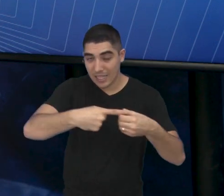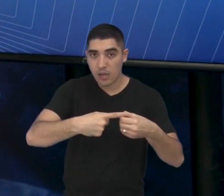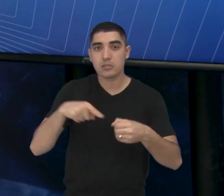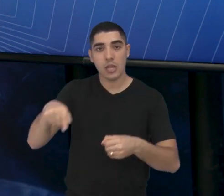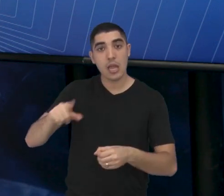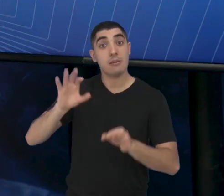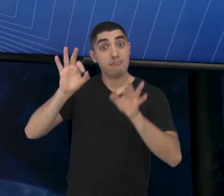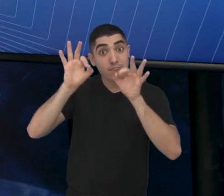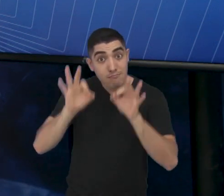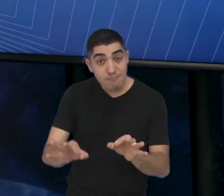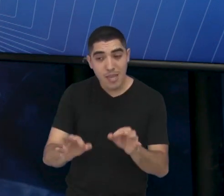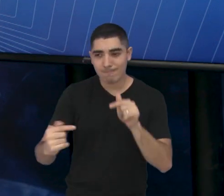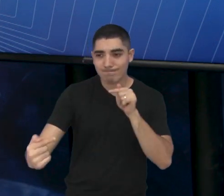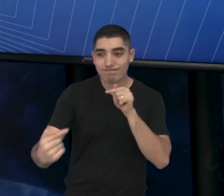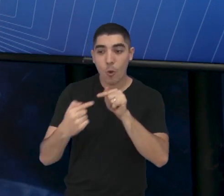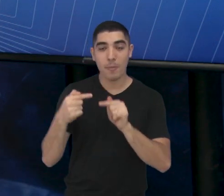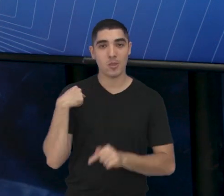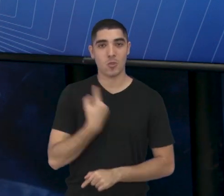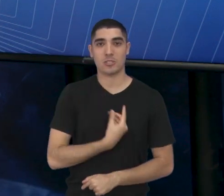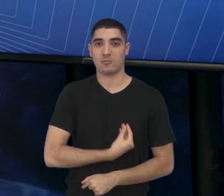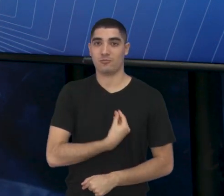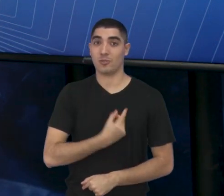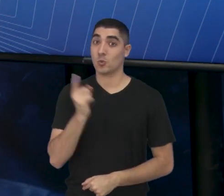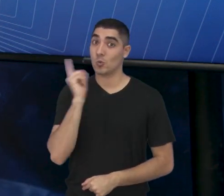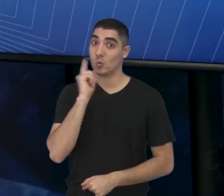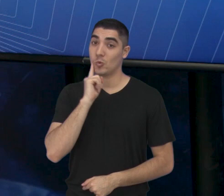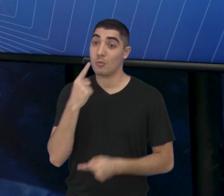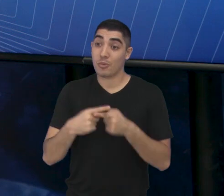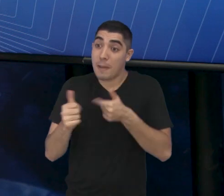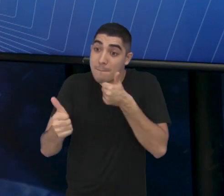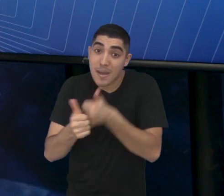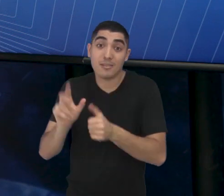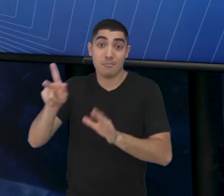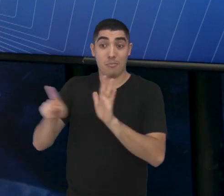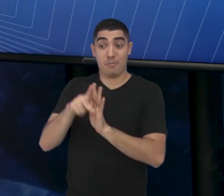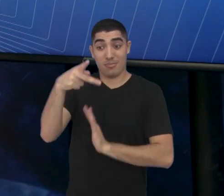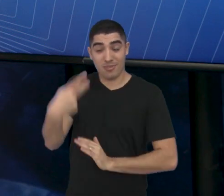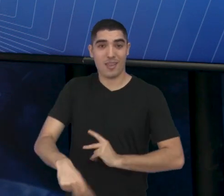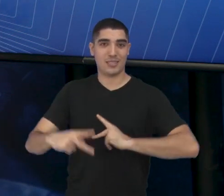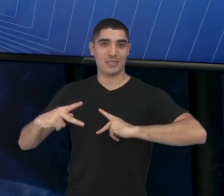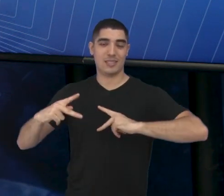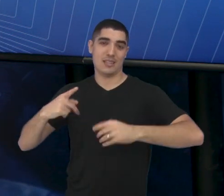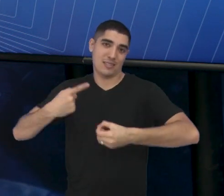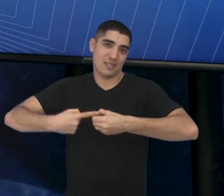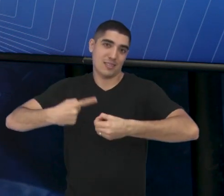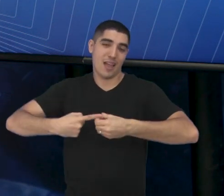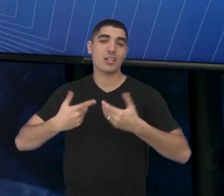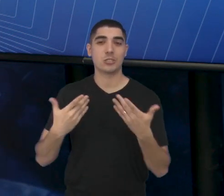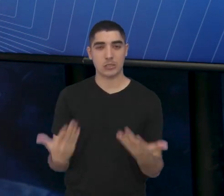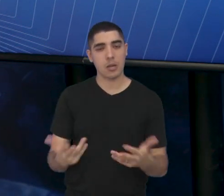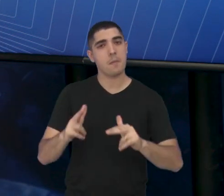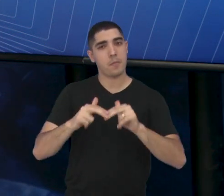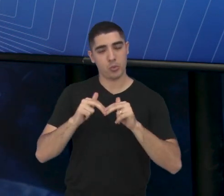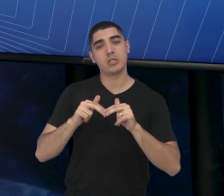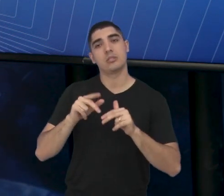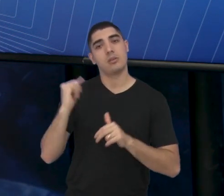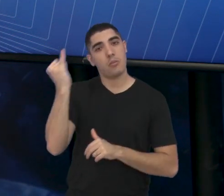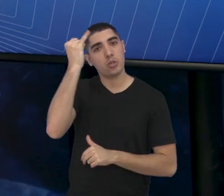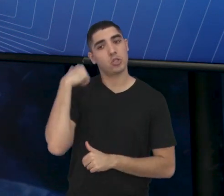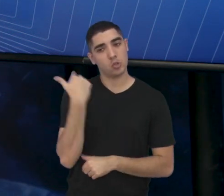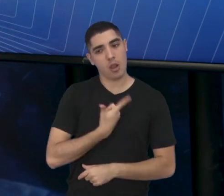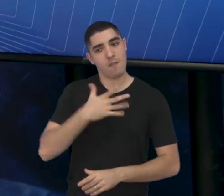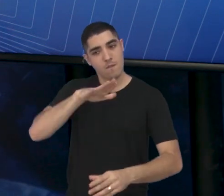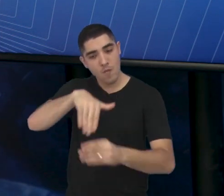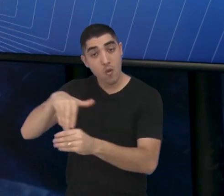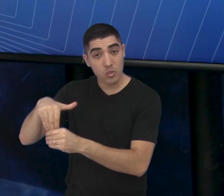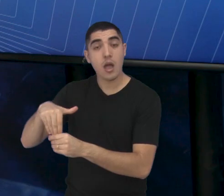exatamente as políticas públicas estão próximas da gente. Então, votar nas eleições, em todas as eleições são importantes, mas na municipal a gente